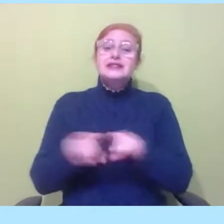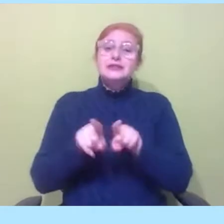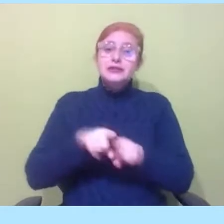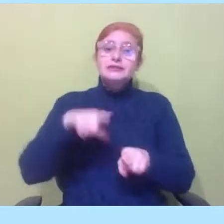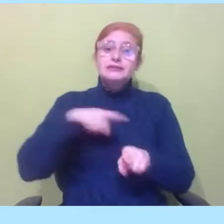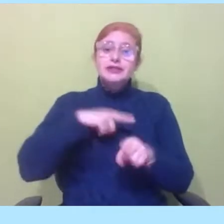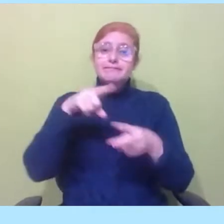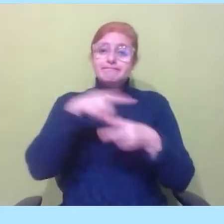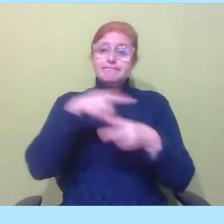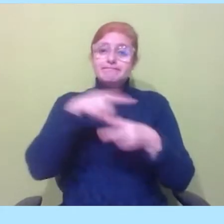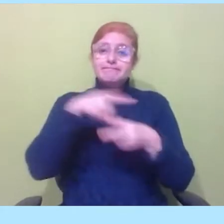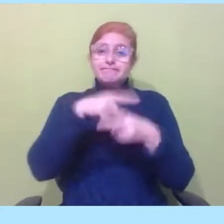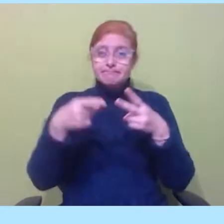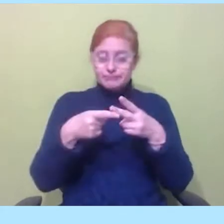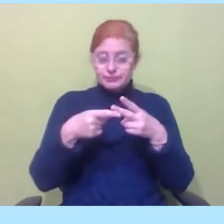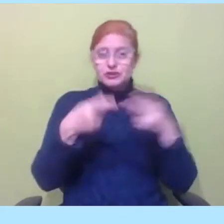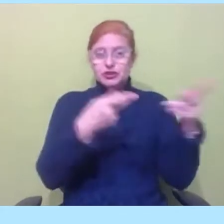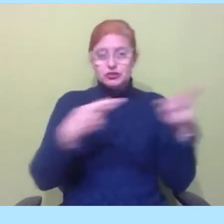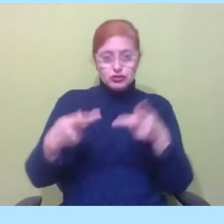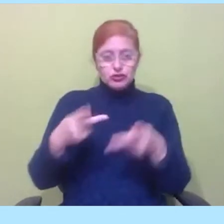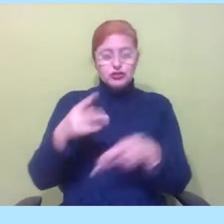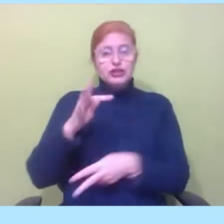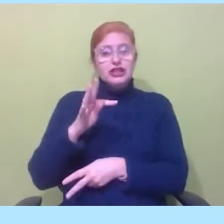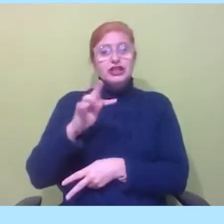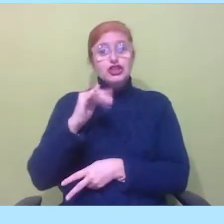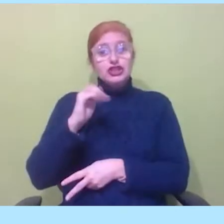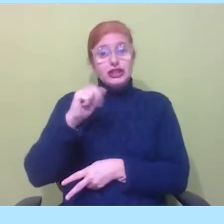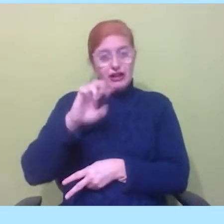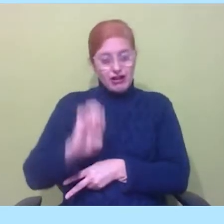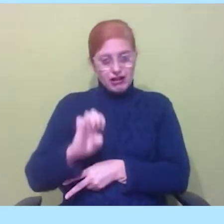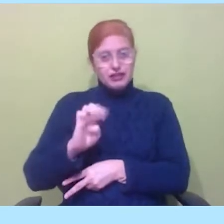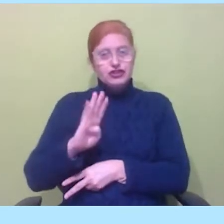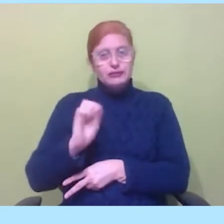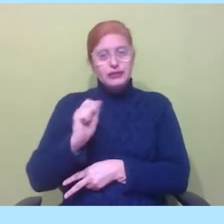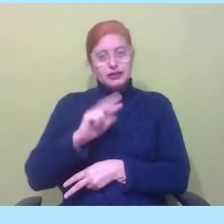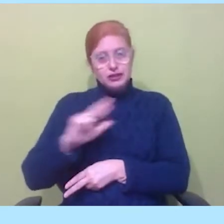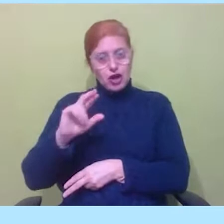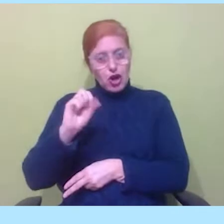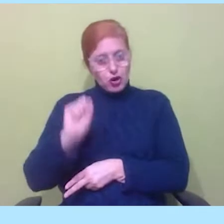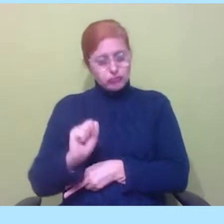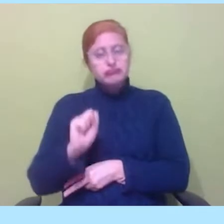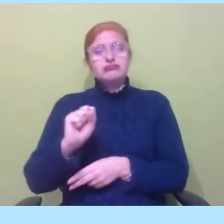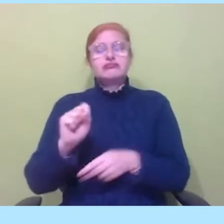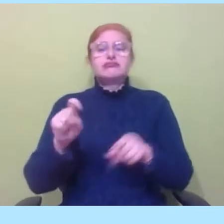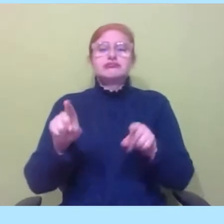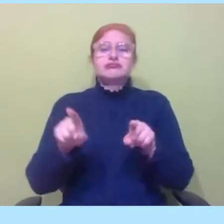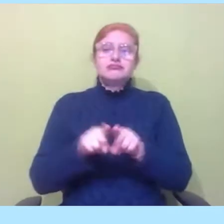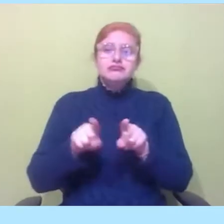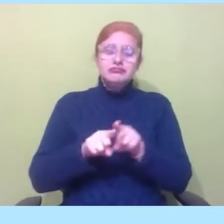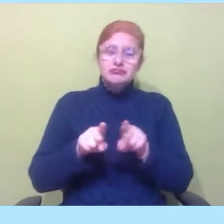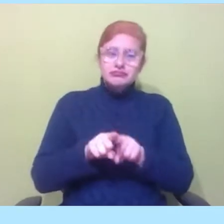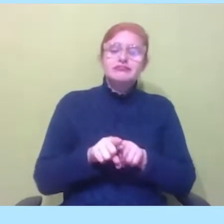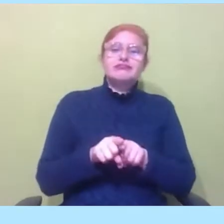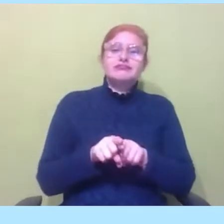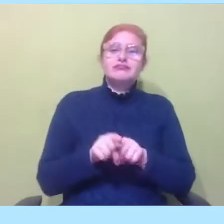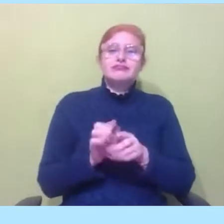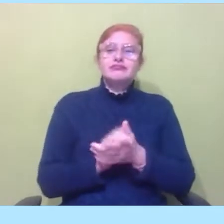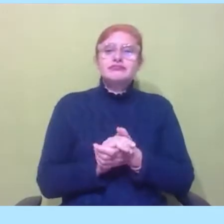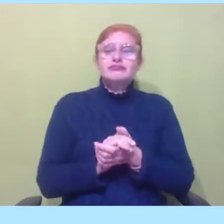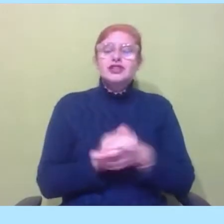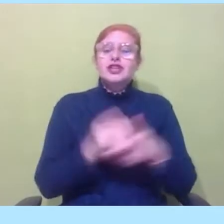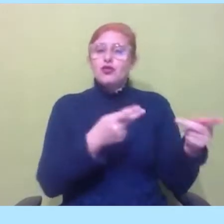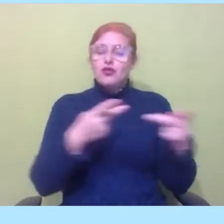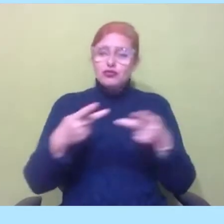Tica, que também ela é uma convidada com um pé na Amazônia e